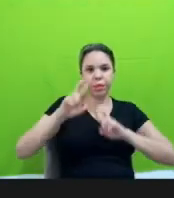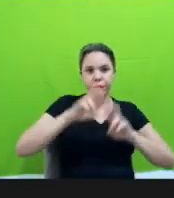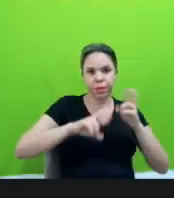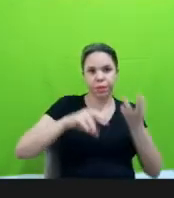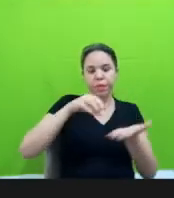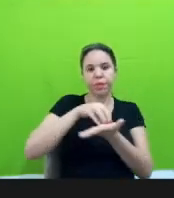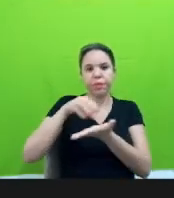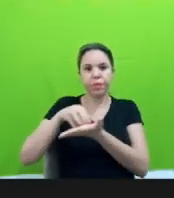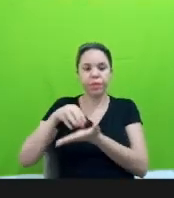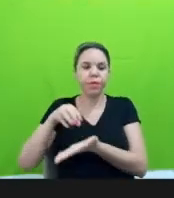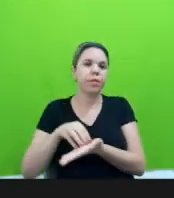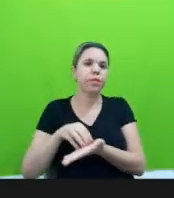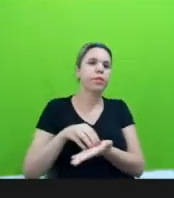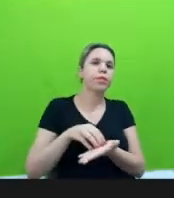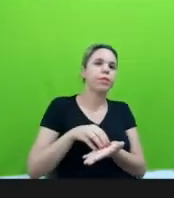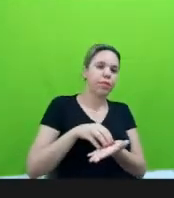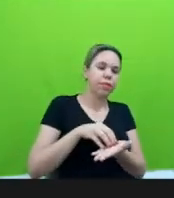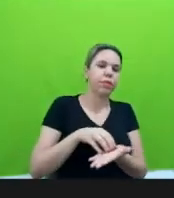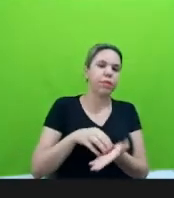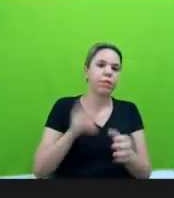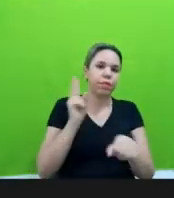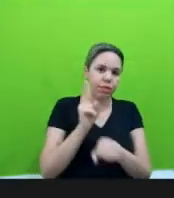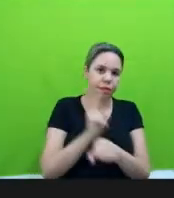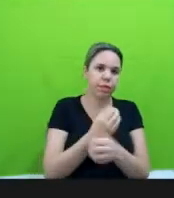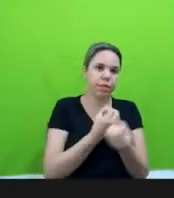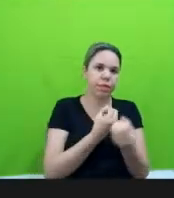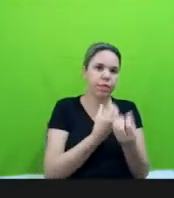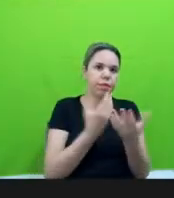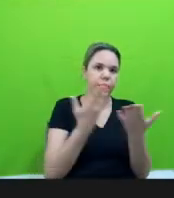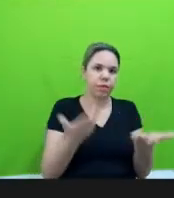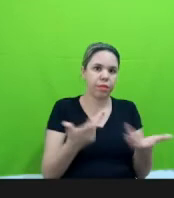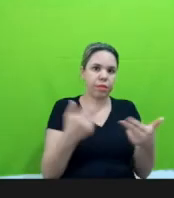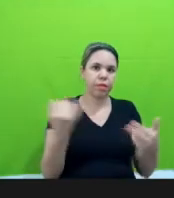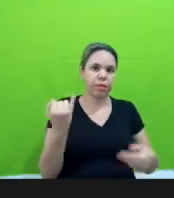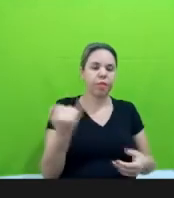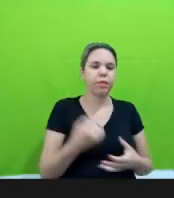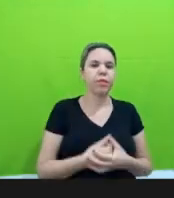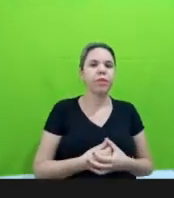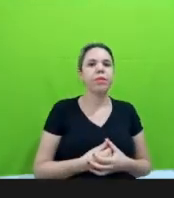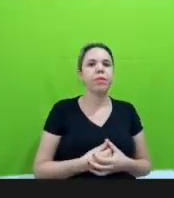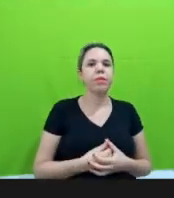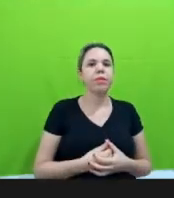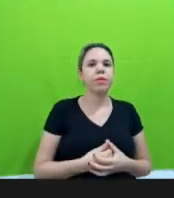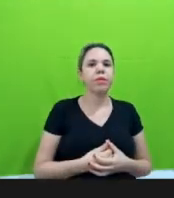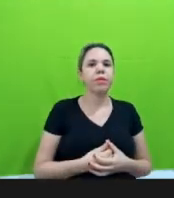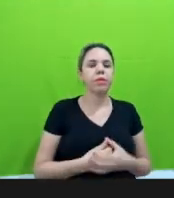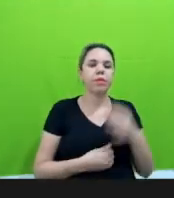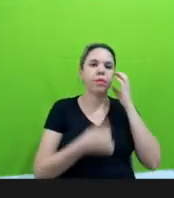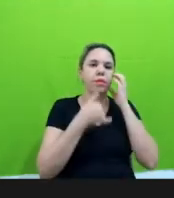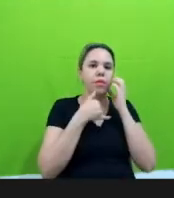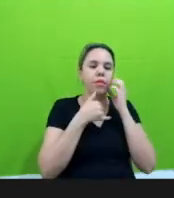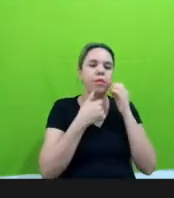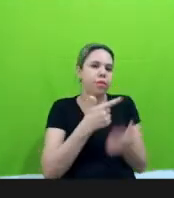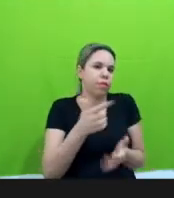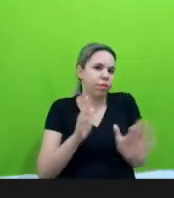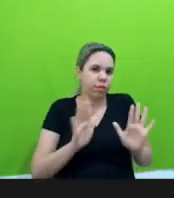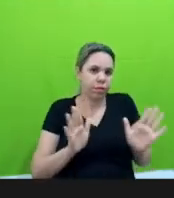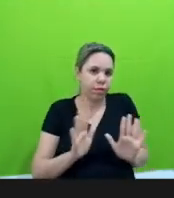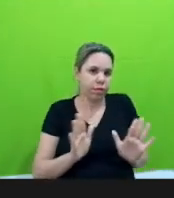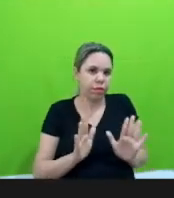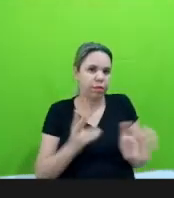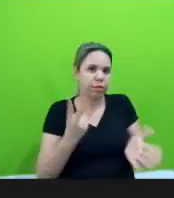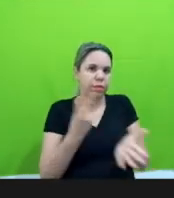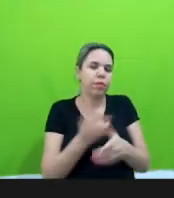Agência Nacional de Proteção de Dados, e isso é uma coisa importante, né? A gente, infelizmente, a LAI não tem o mesmo mecanismo